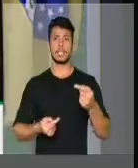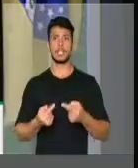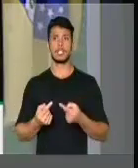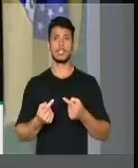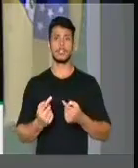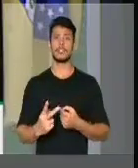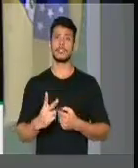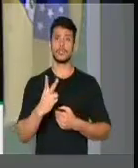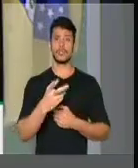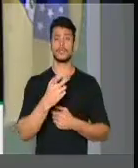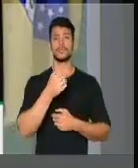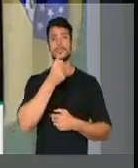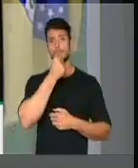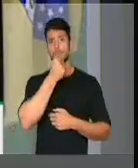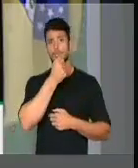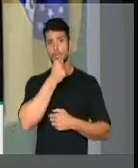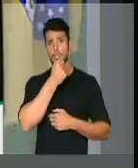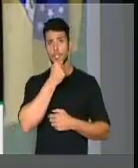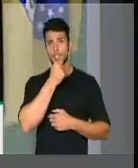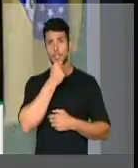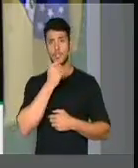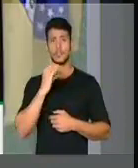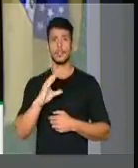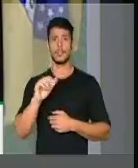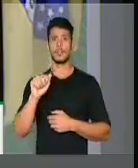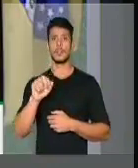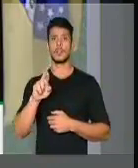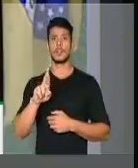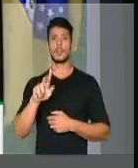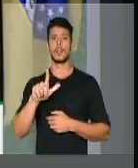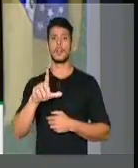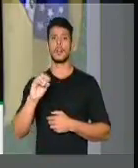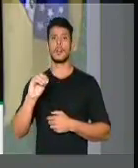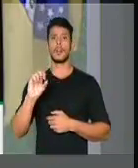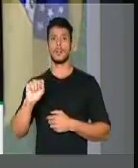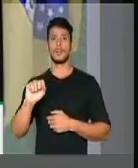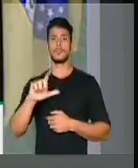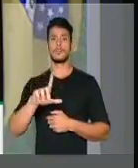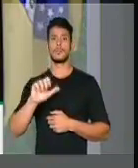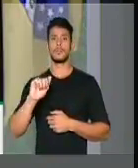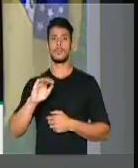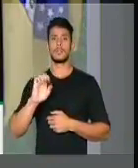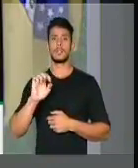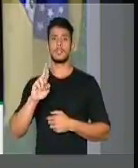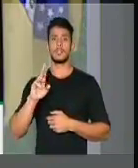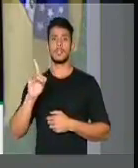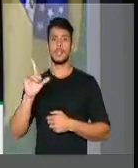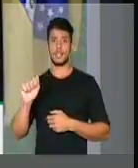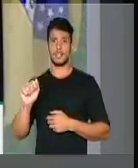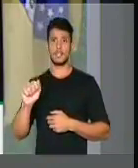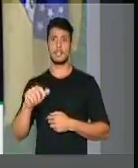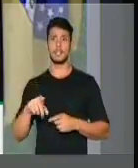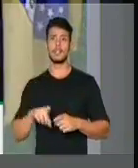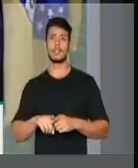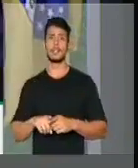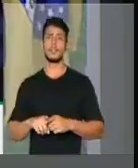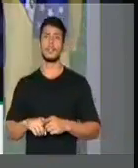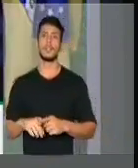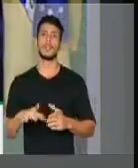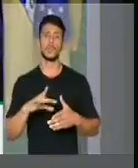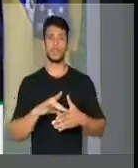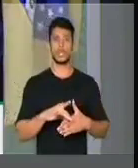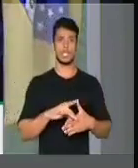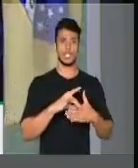grande jornalista e político Carlos Lacerda e o líder da época da juventude comunista da